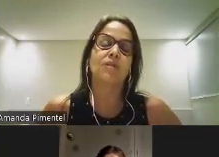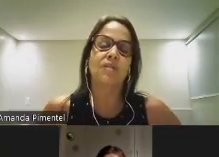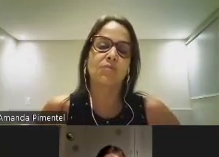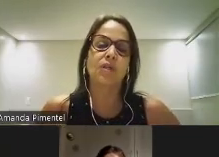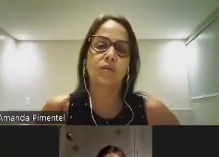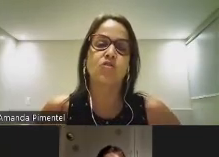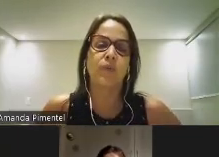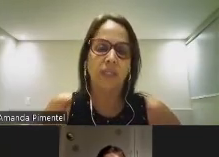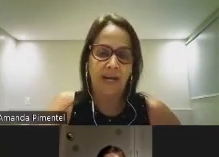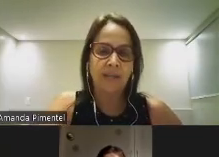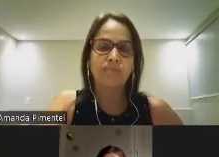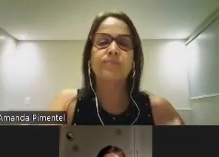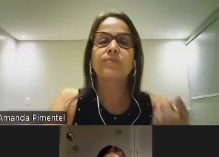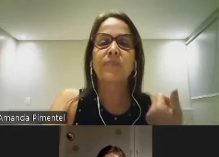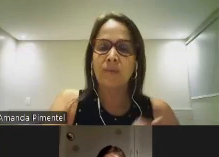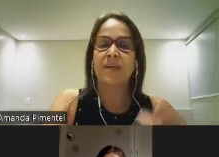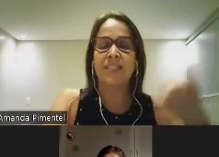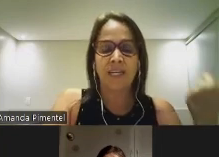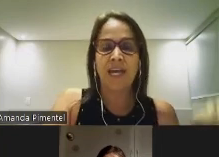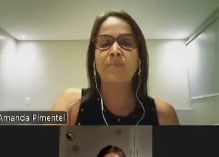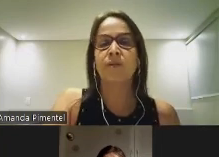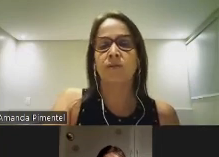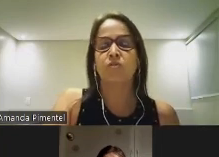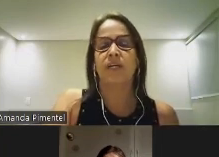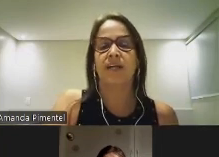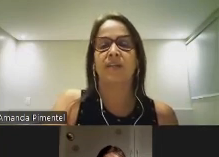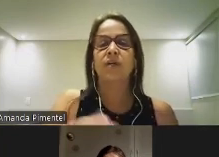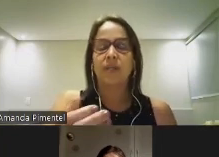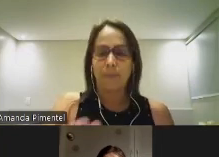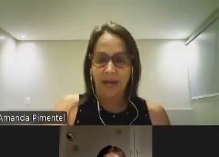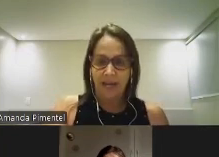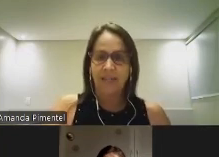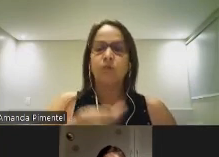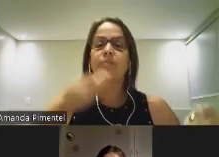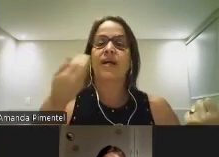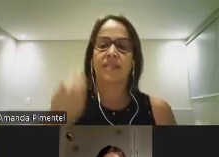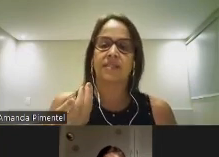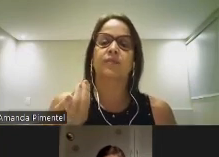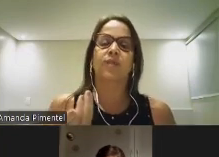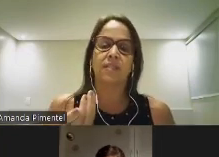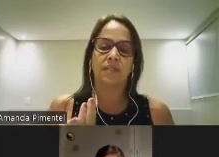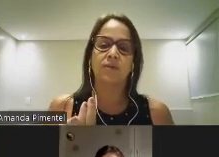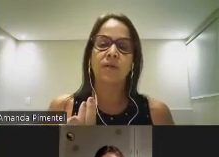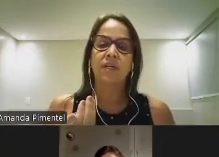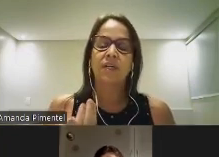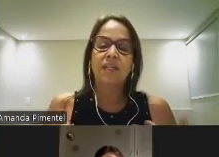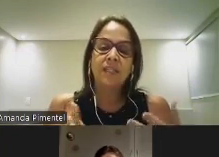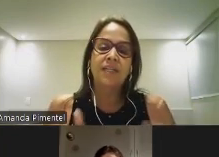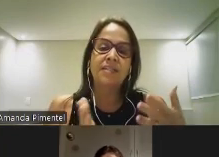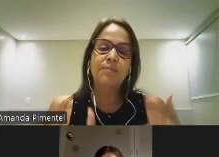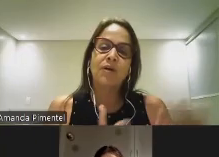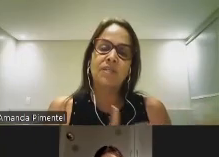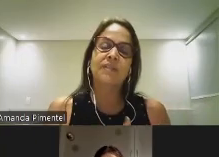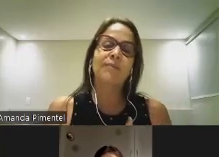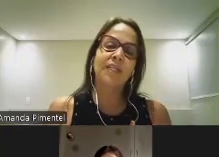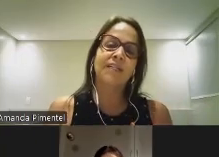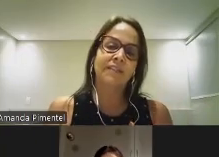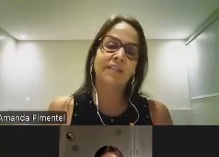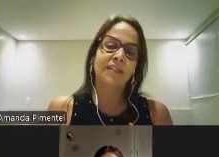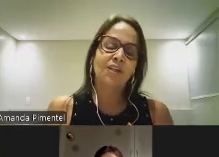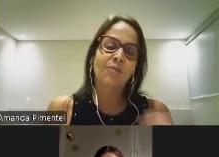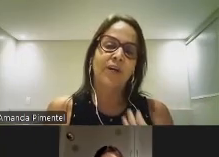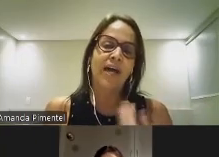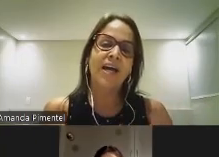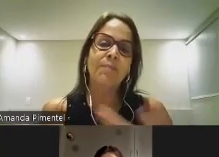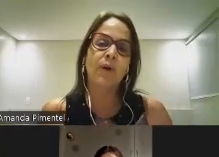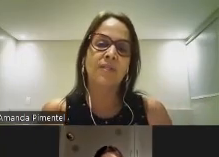percepção desse microdespertar, mas ele é microdespertado para retomar essa saturação, e ele tem essa hipóxia